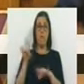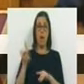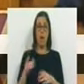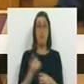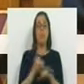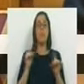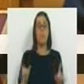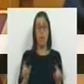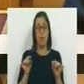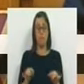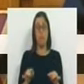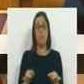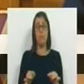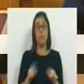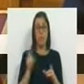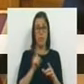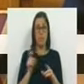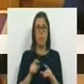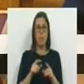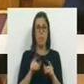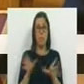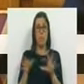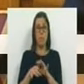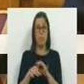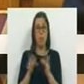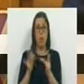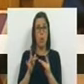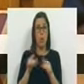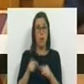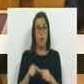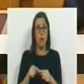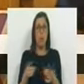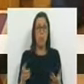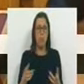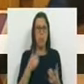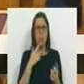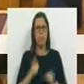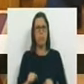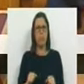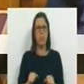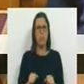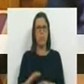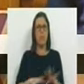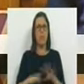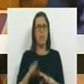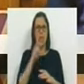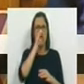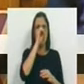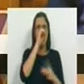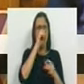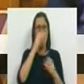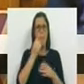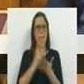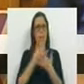até porque sendo este um herbicida sistémico e de contacto, obviamente que não pode ser usado em jardins e